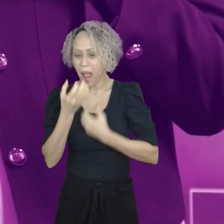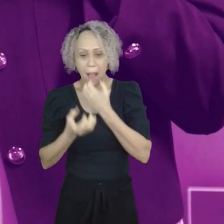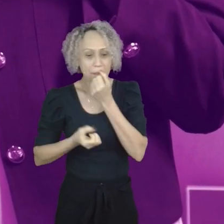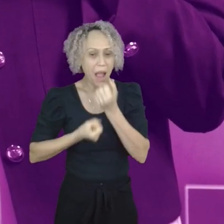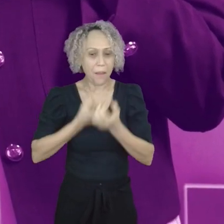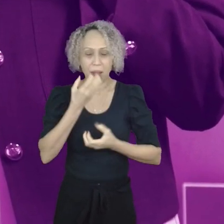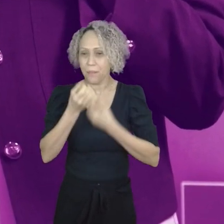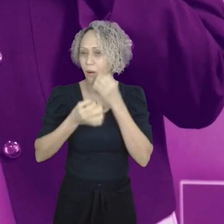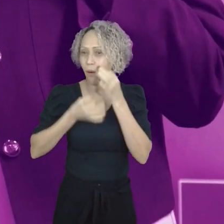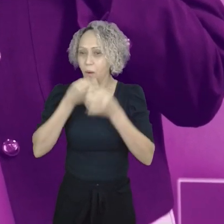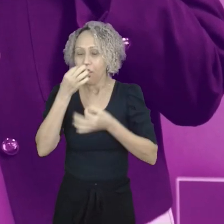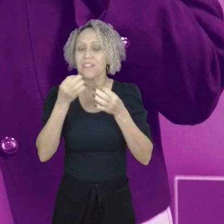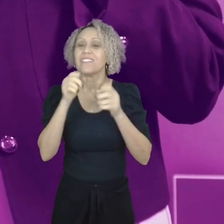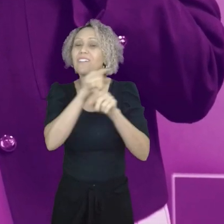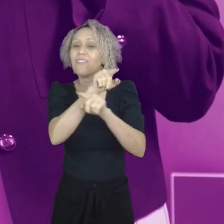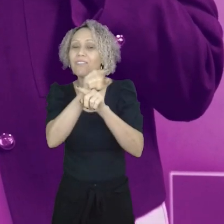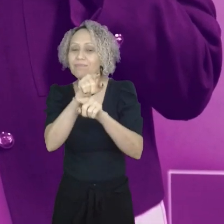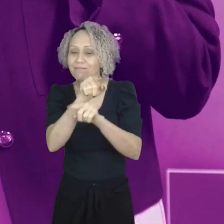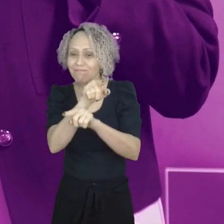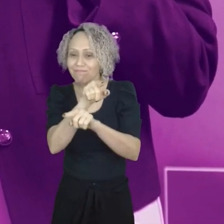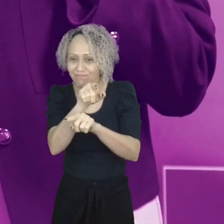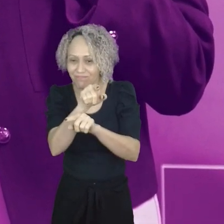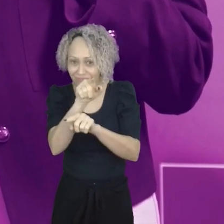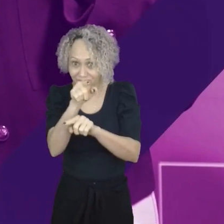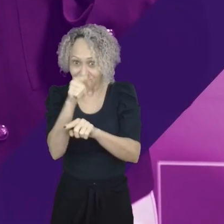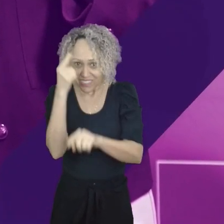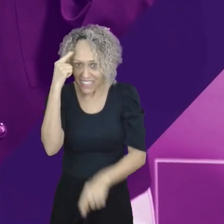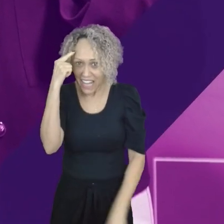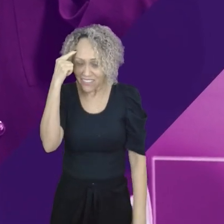ouvida, tenho sonhos pra viver.